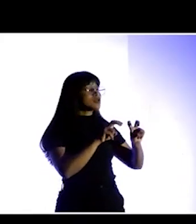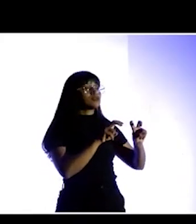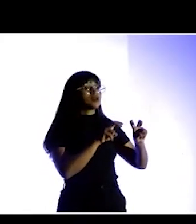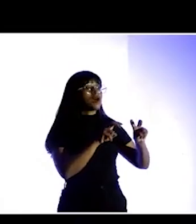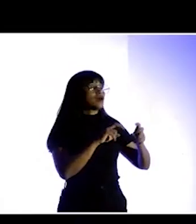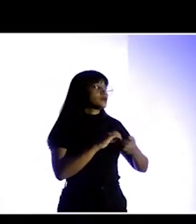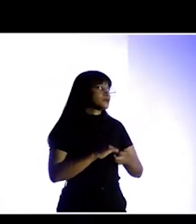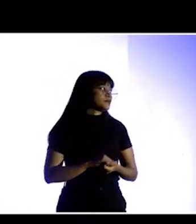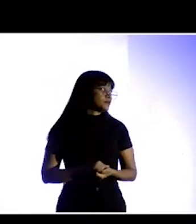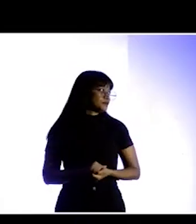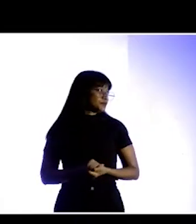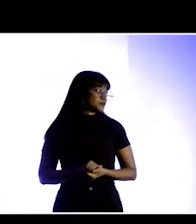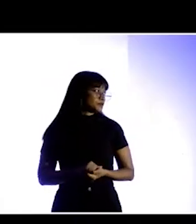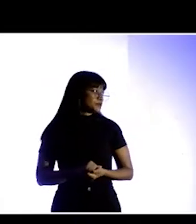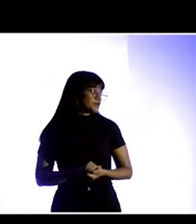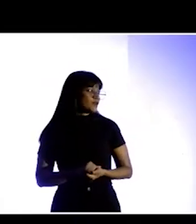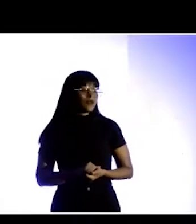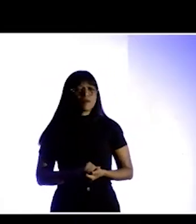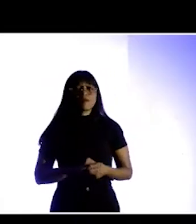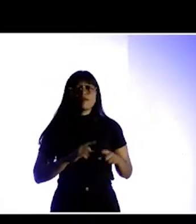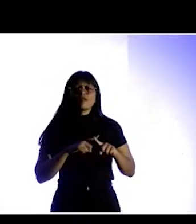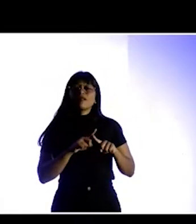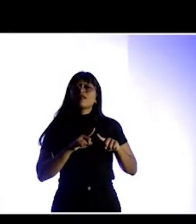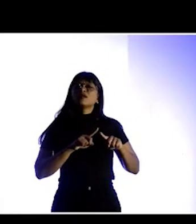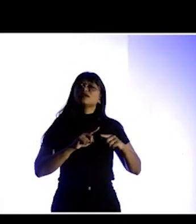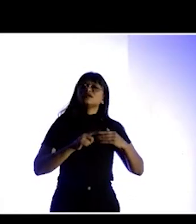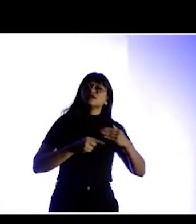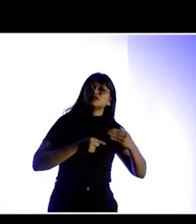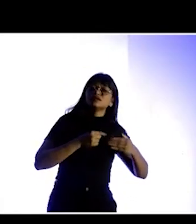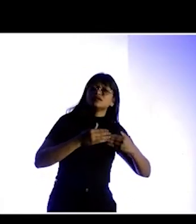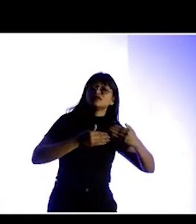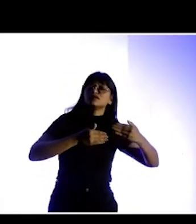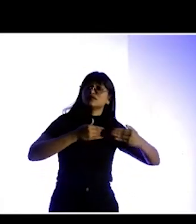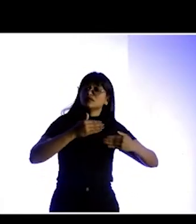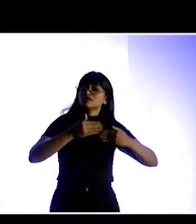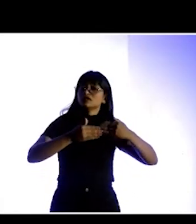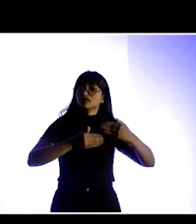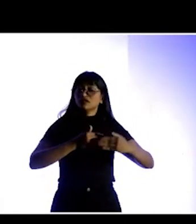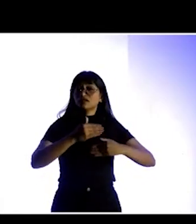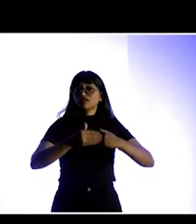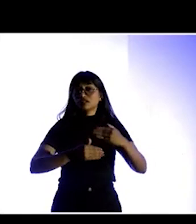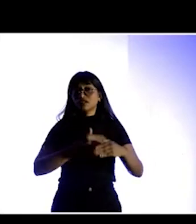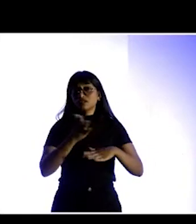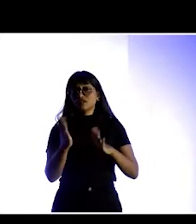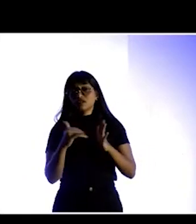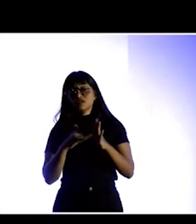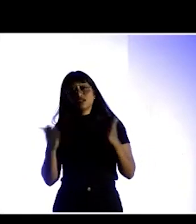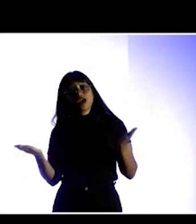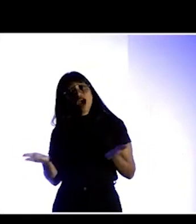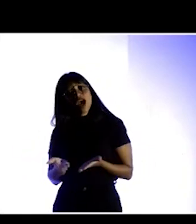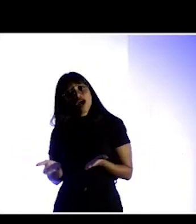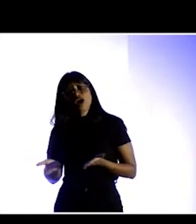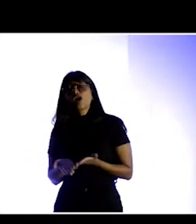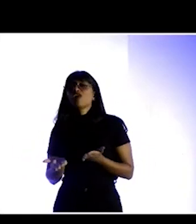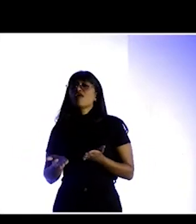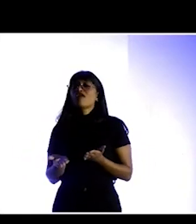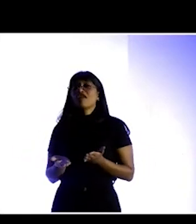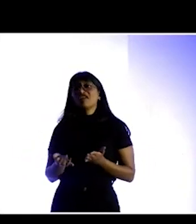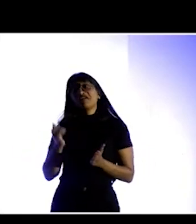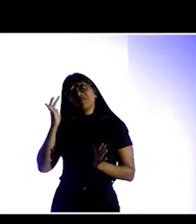União, e fomos avançando. E hoje a gente já tem uma série de ações, né, que a gente pode chamar de